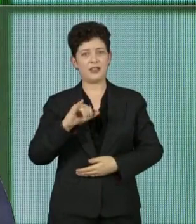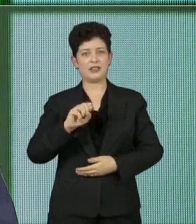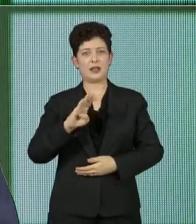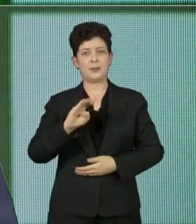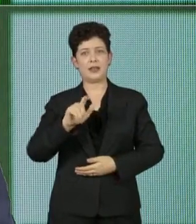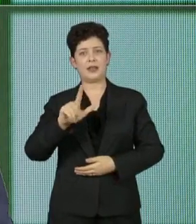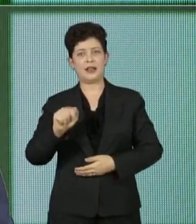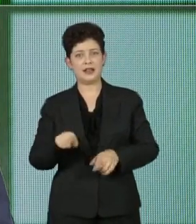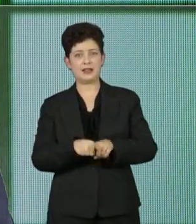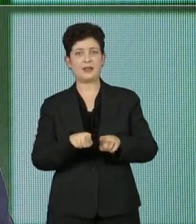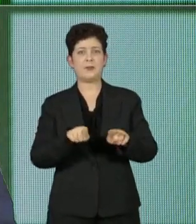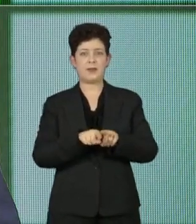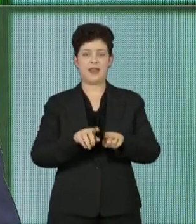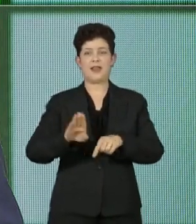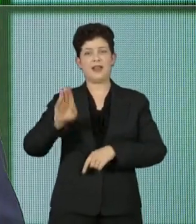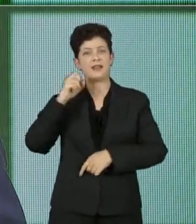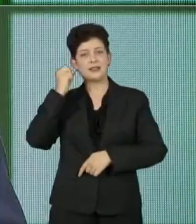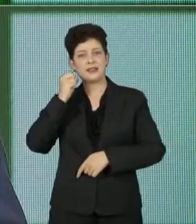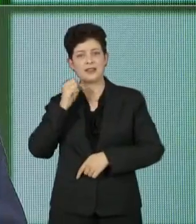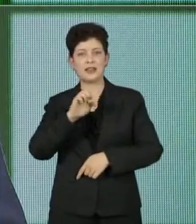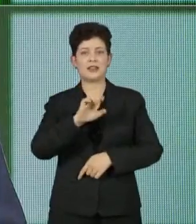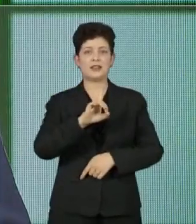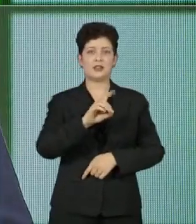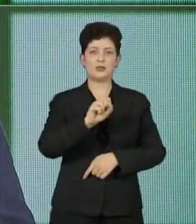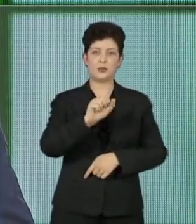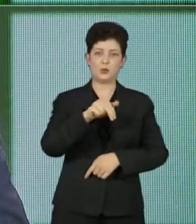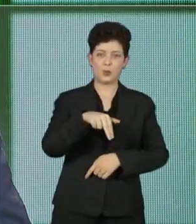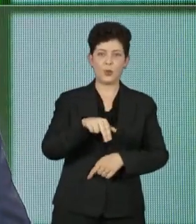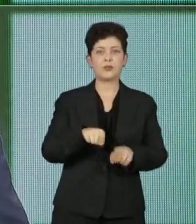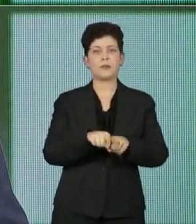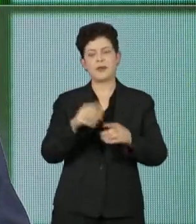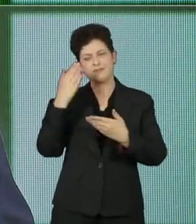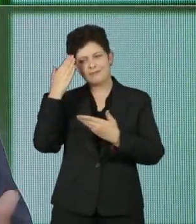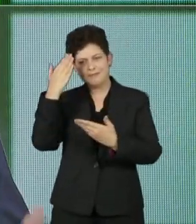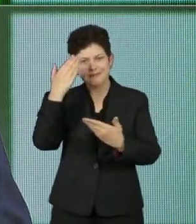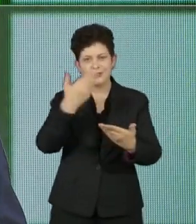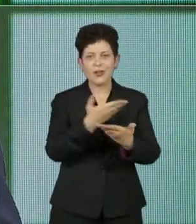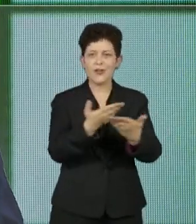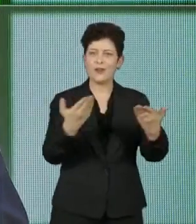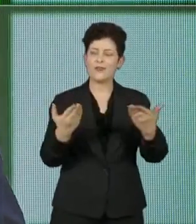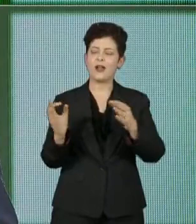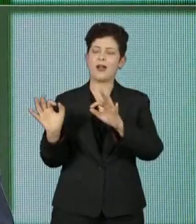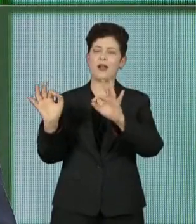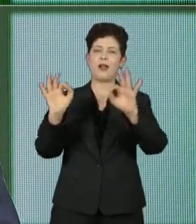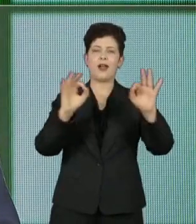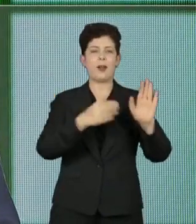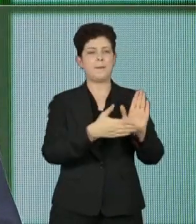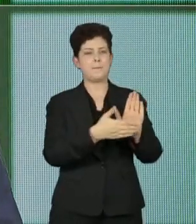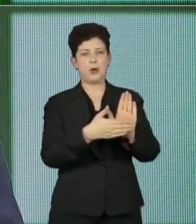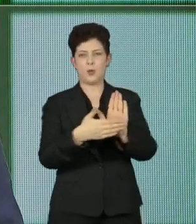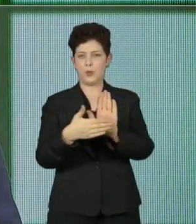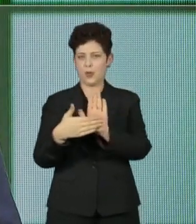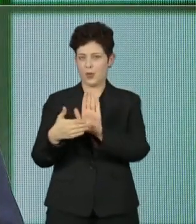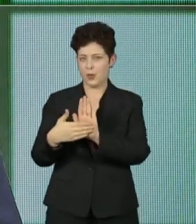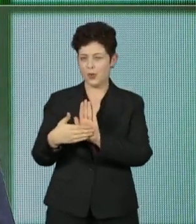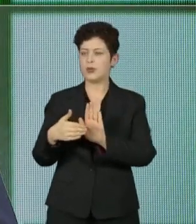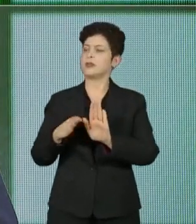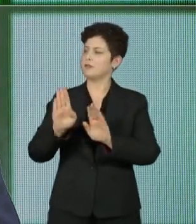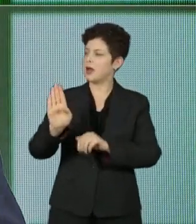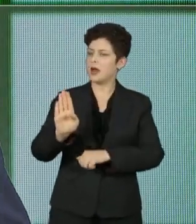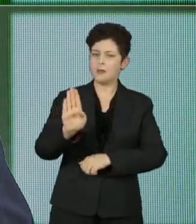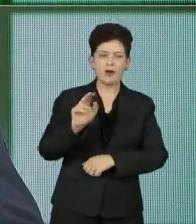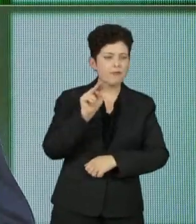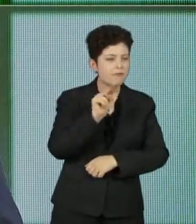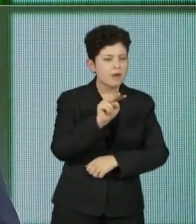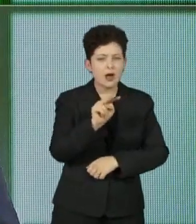o meu candidato a vice o gênio e o meu candidato ao Senado Edson Aparecido e dizer que hoje você pode acompanhar aqui as propostas dos candidatos e